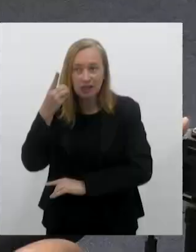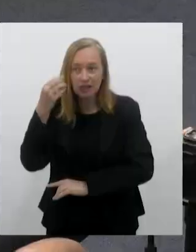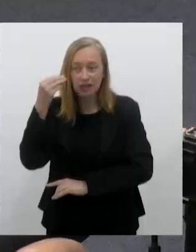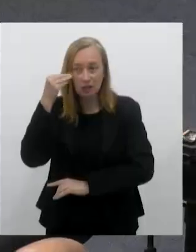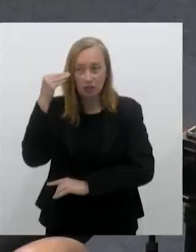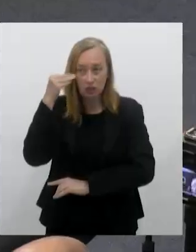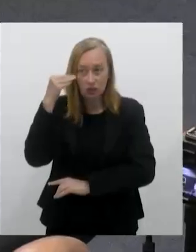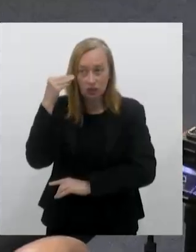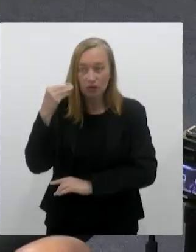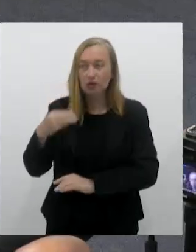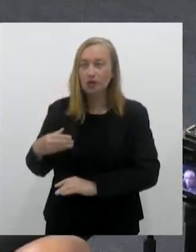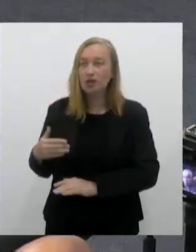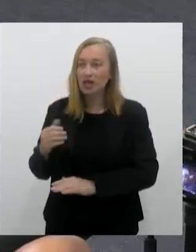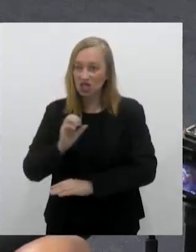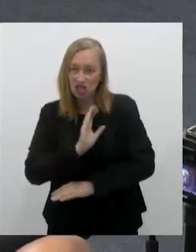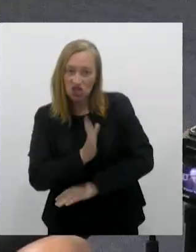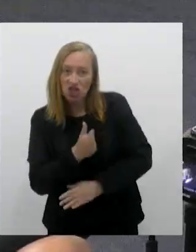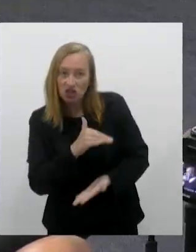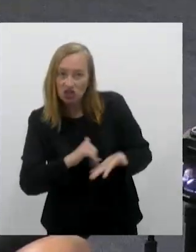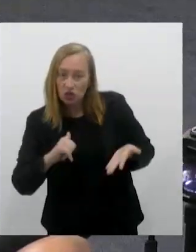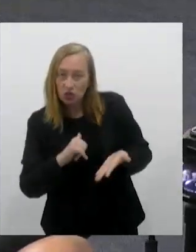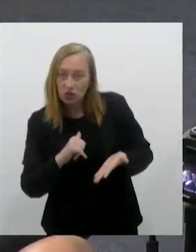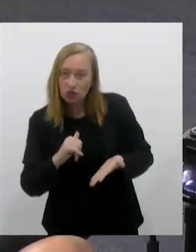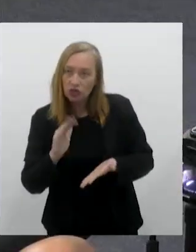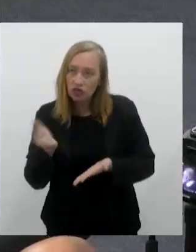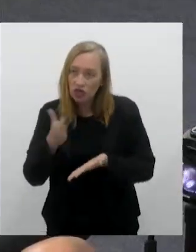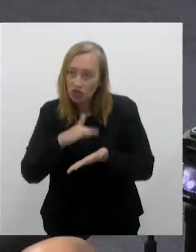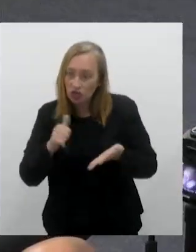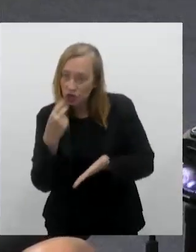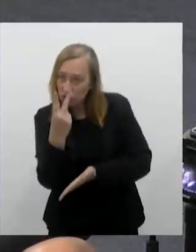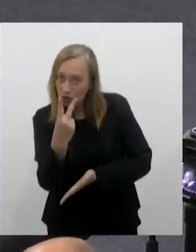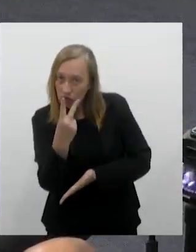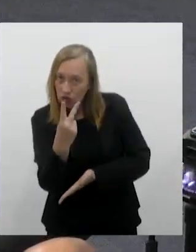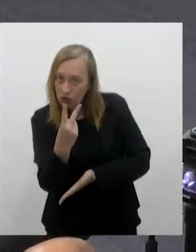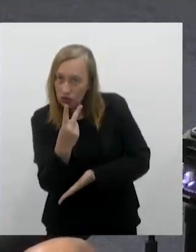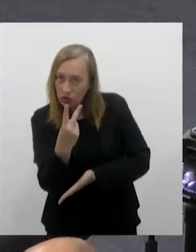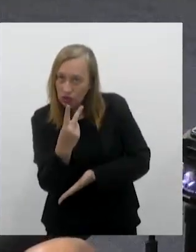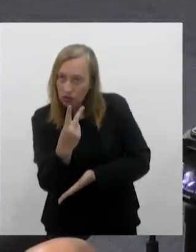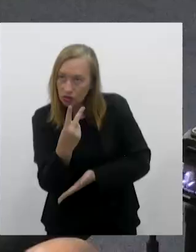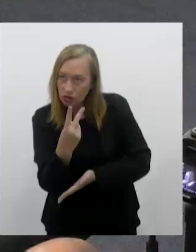para acelerar. Retirou? Retirou as duas?